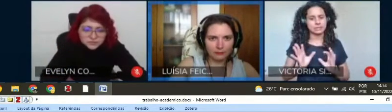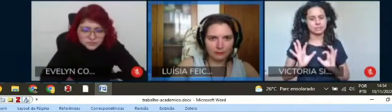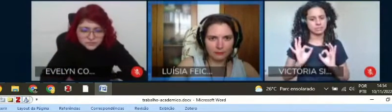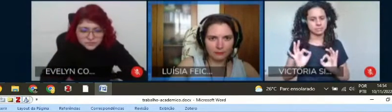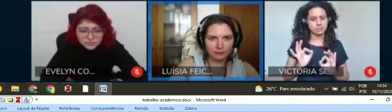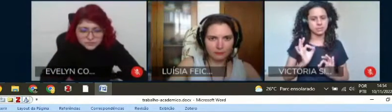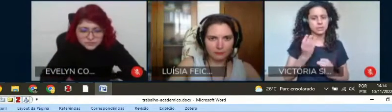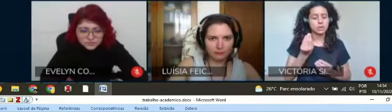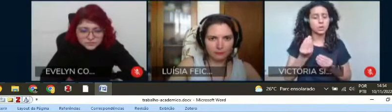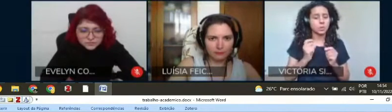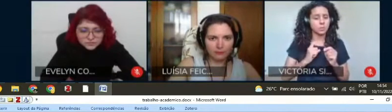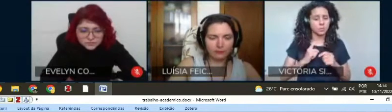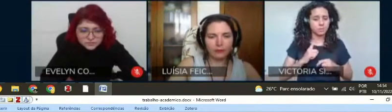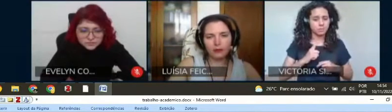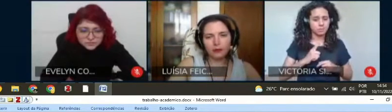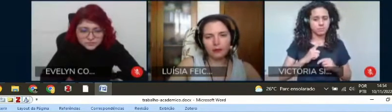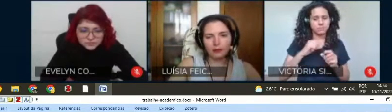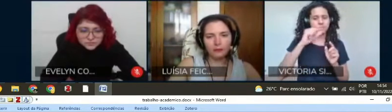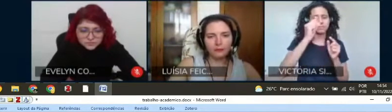assim.